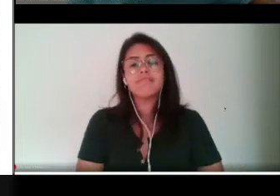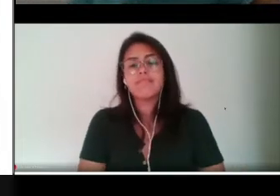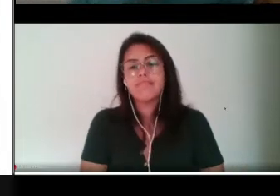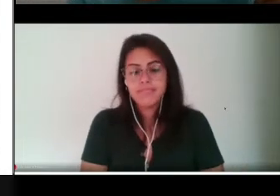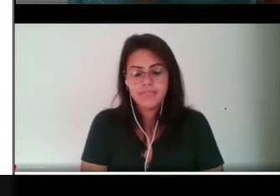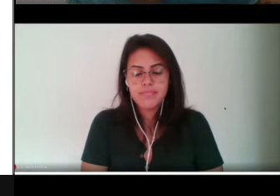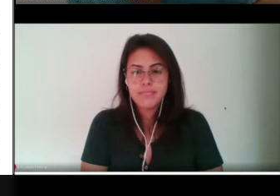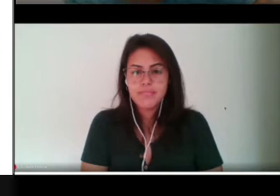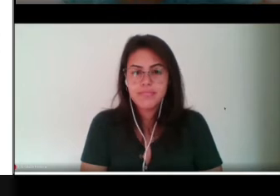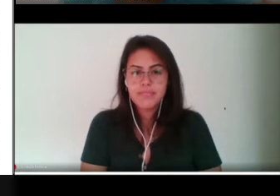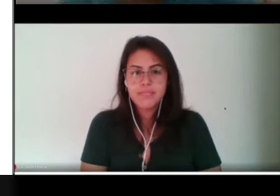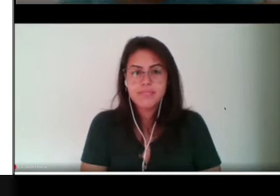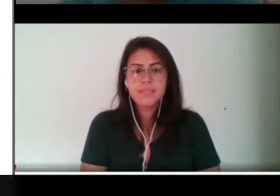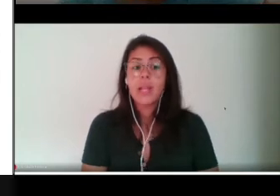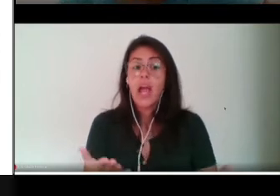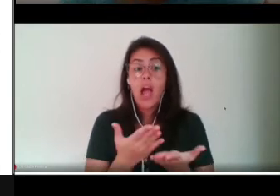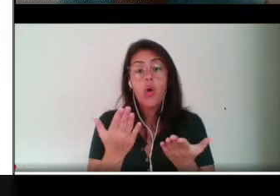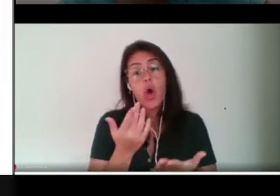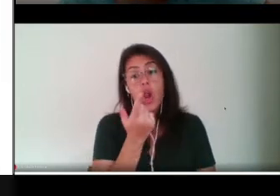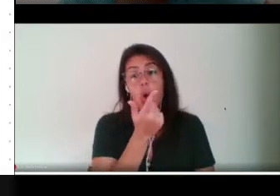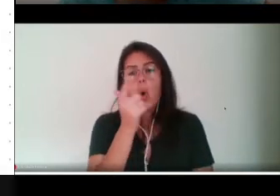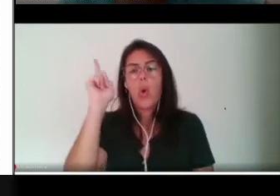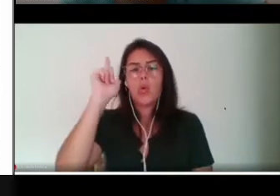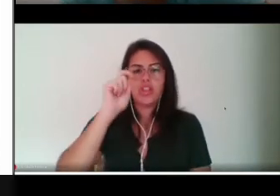Vamos para o próximo exercício, gente?